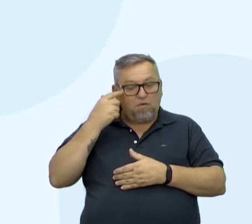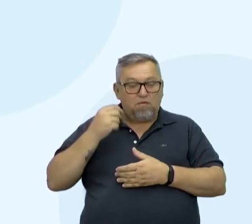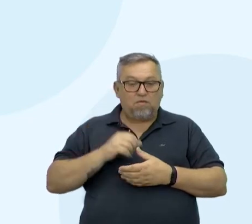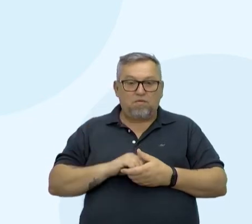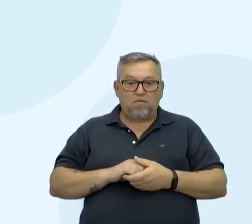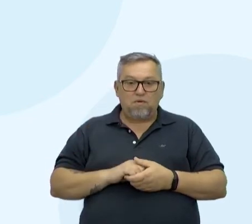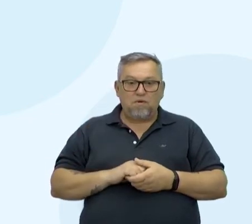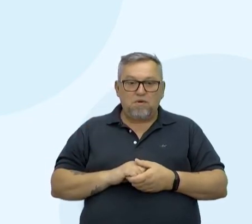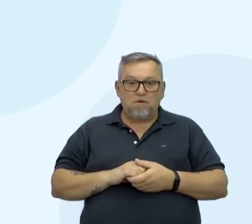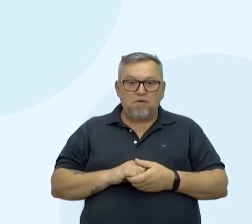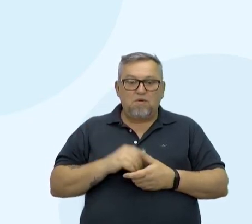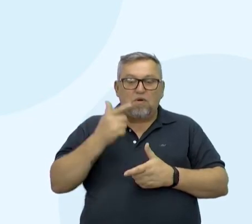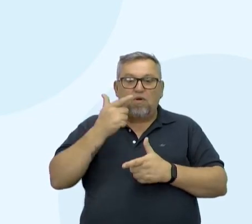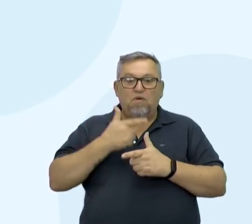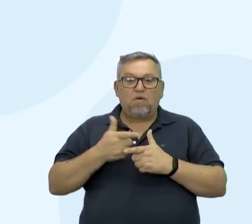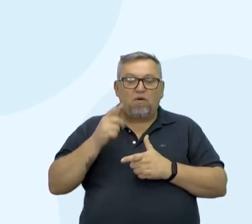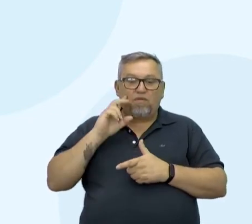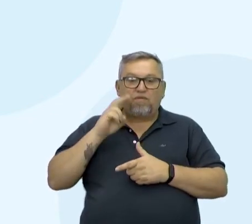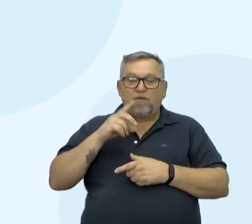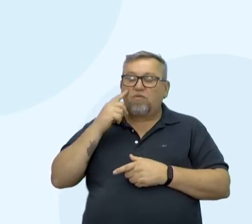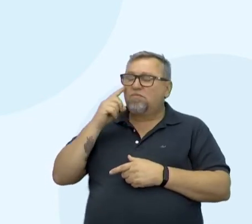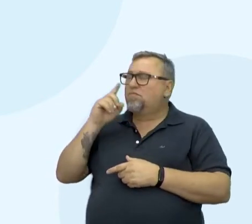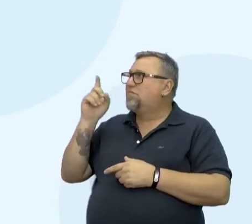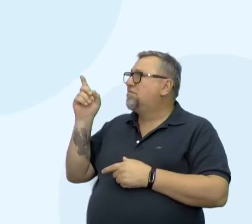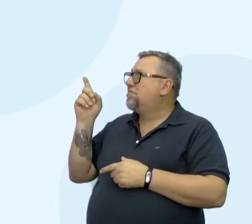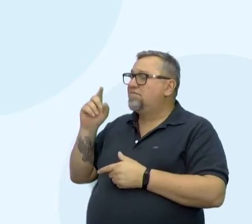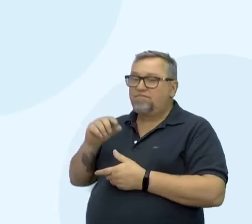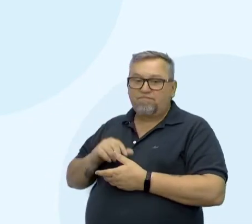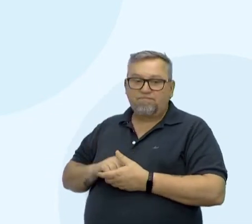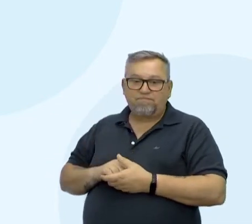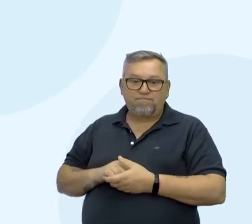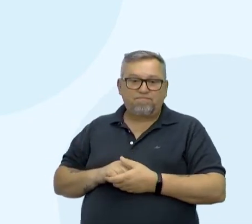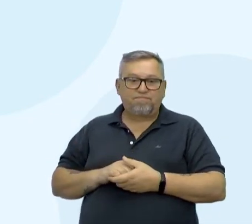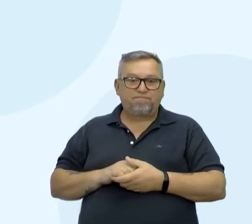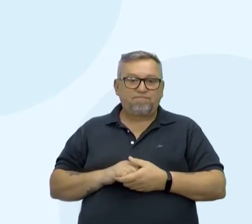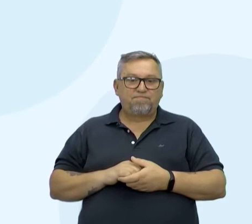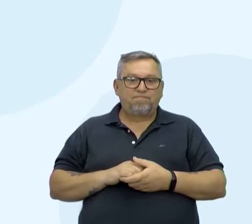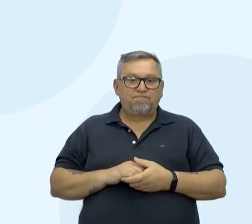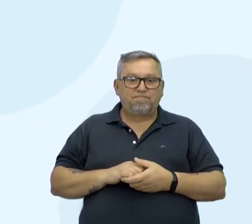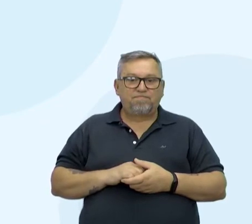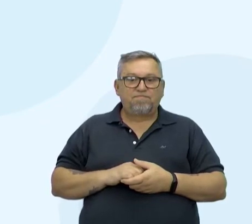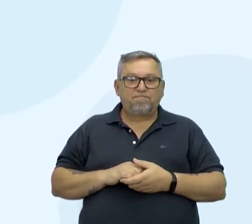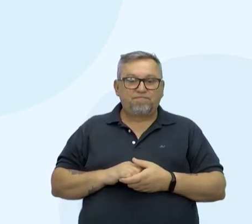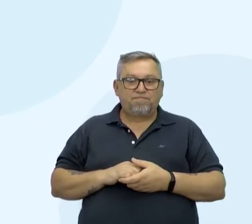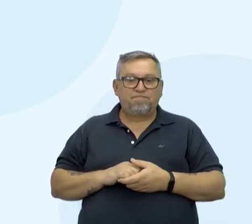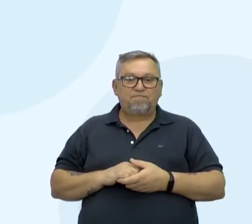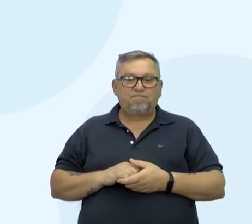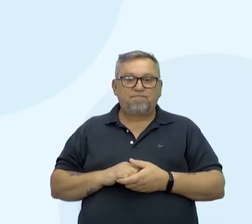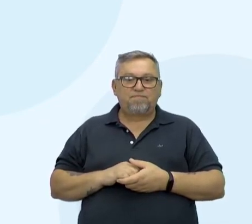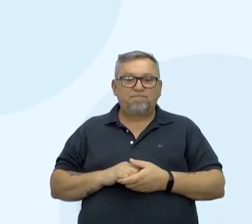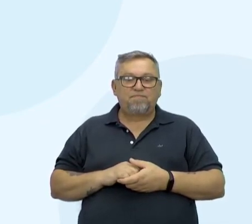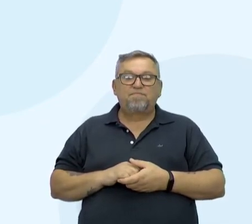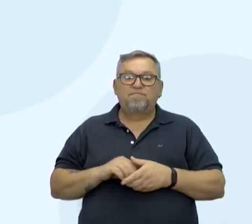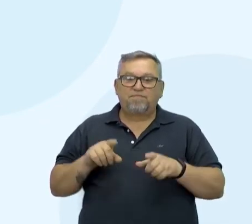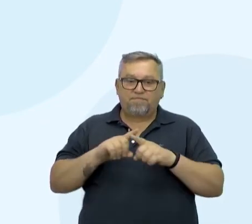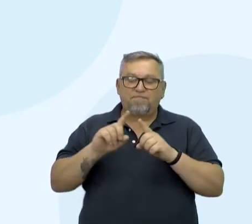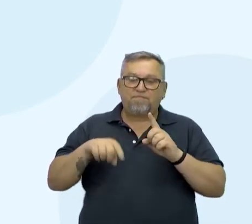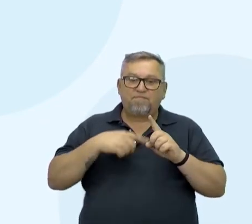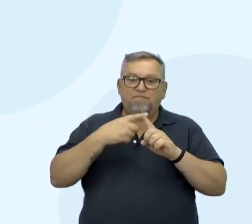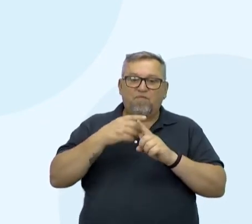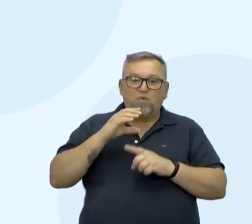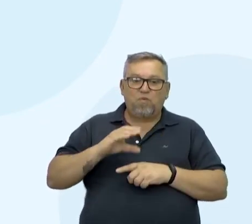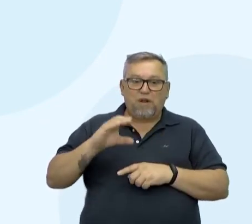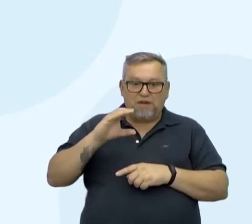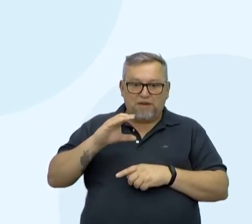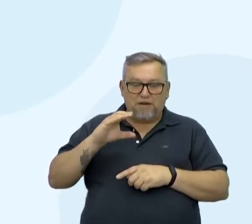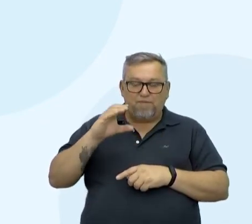quadrado, dividido por 2 vezes a permeabilidade magnética do vácuo e multiplicado pela C, que é